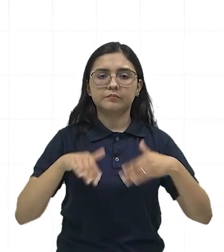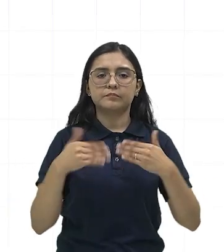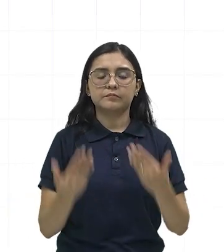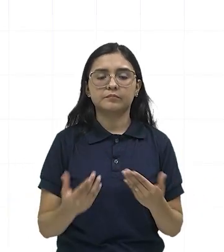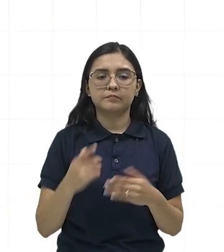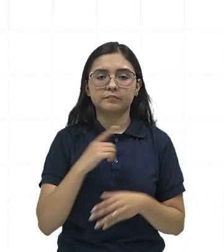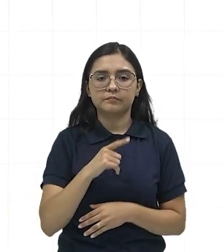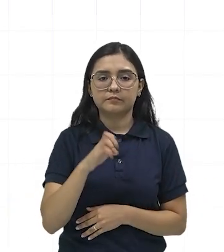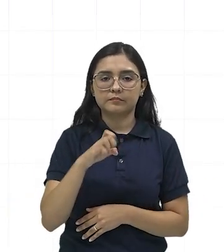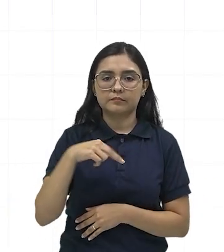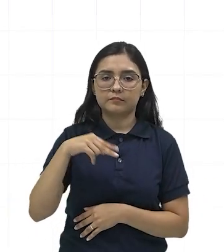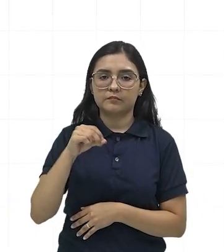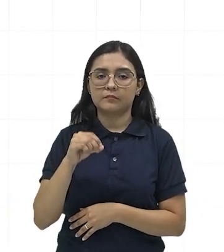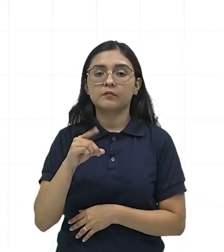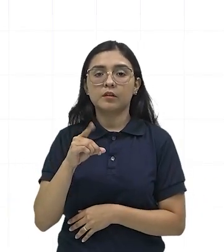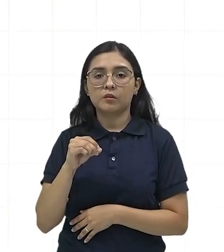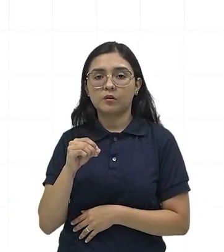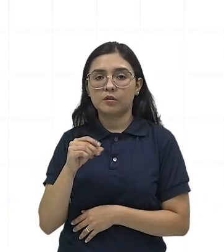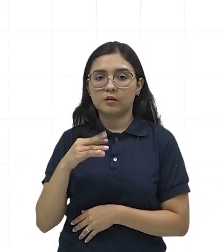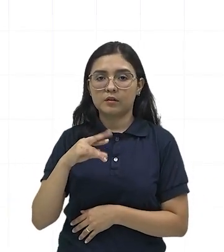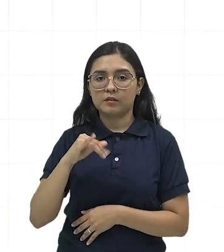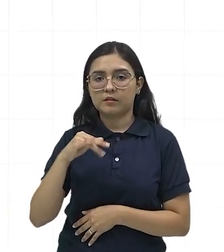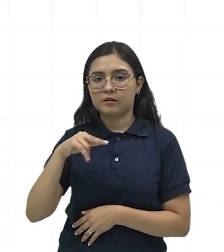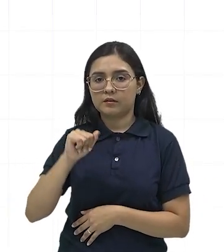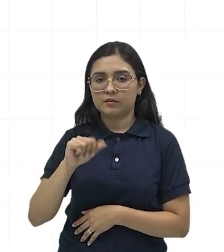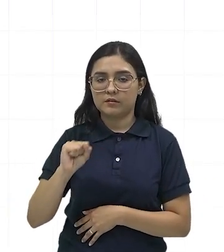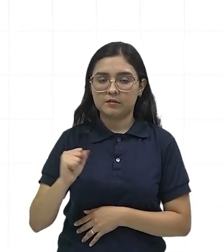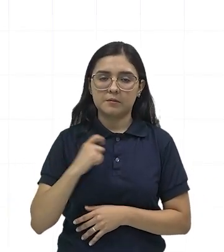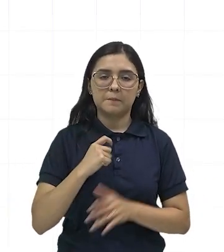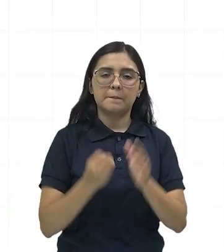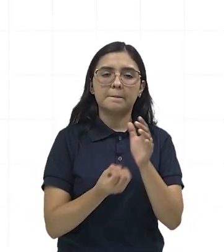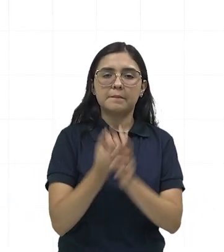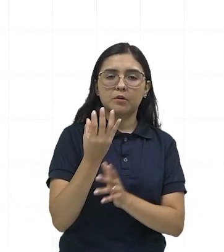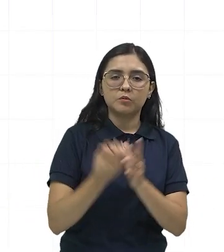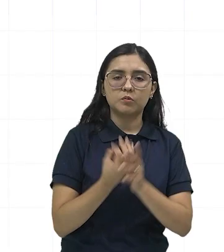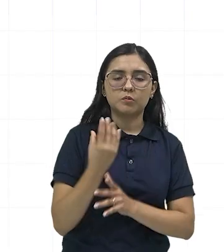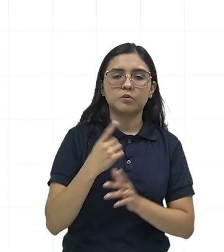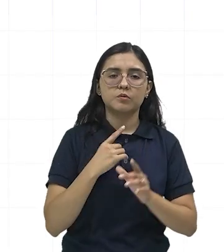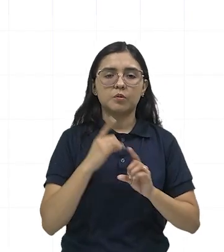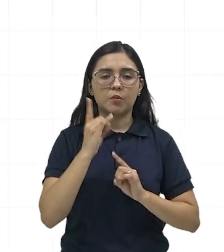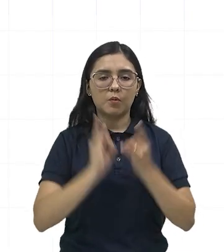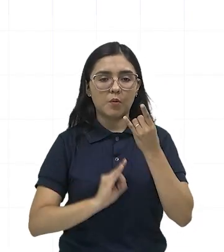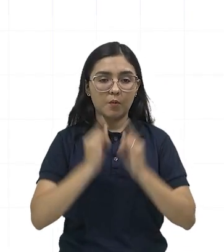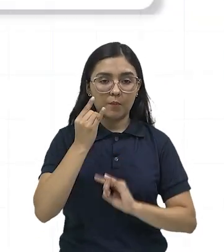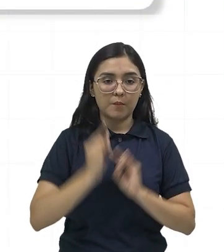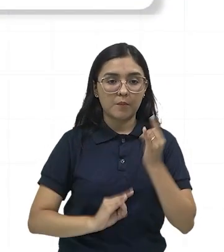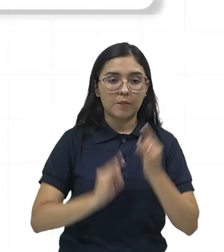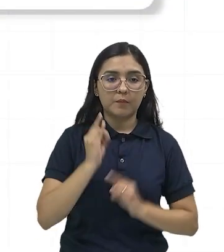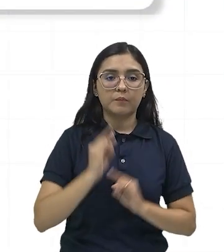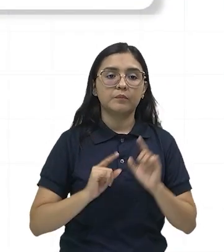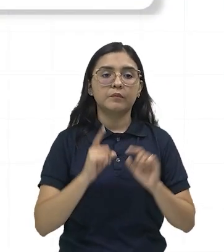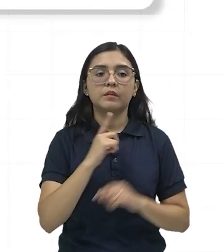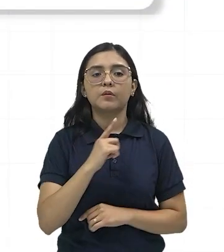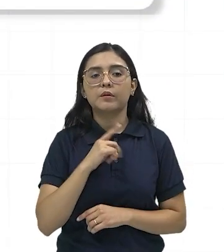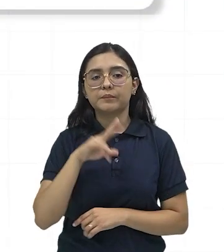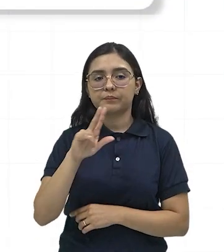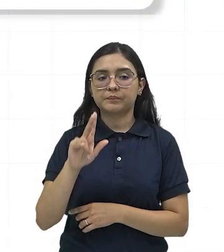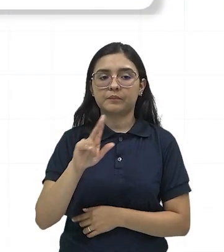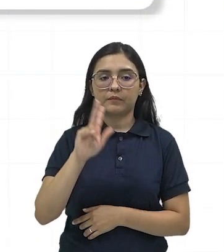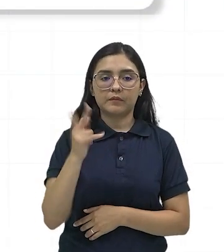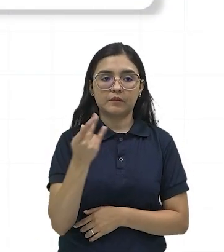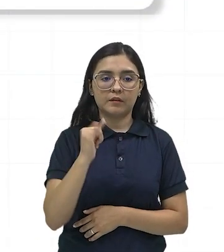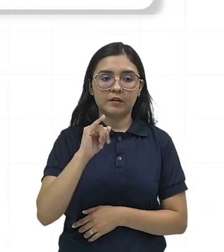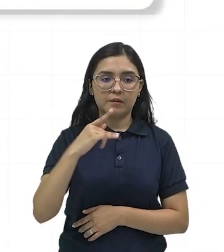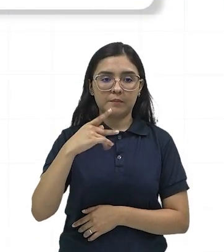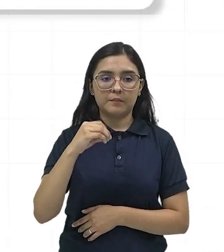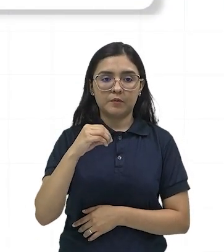glândulas endócrinas, que são aquelas que produzem os hormônios, nós temos aí o hipotálamo, né? O